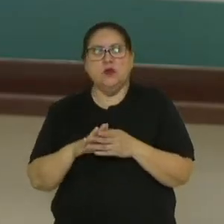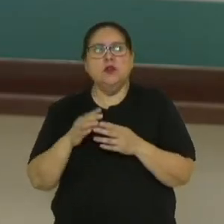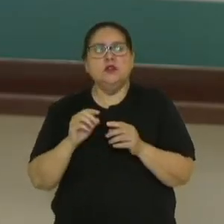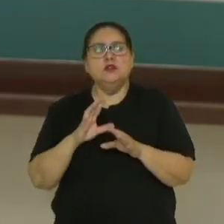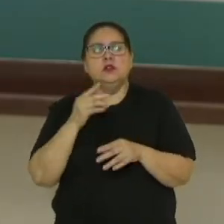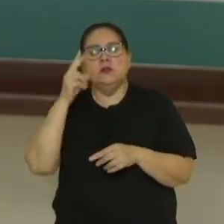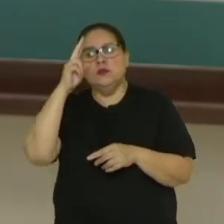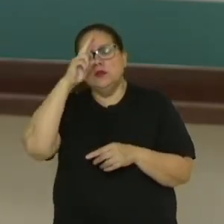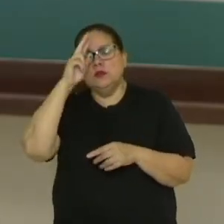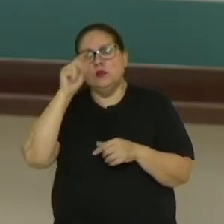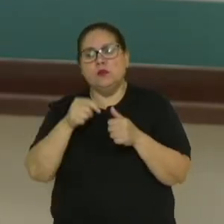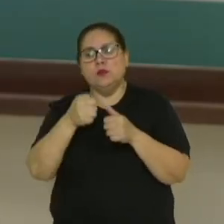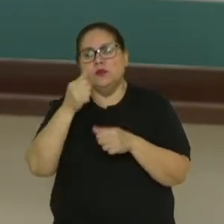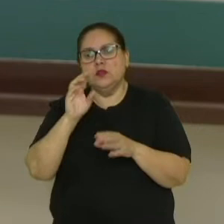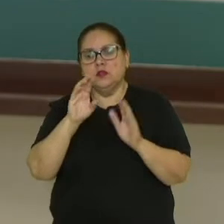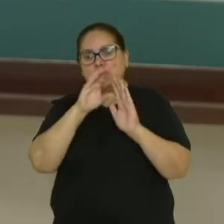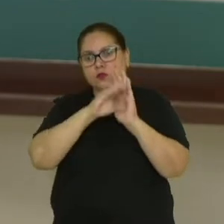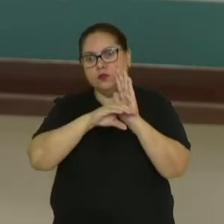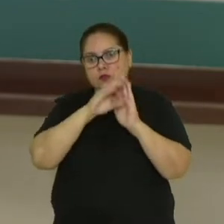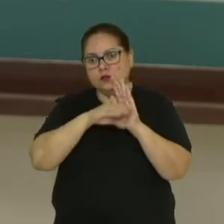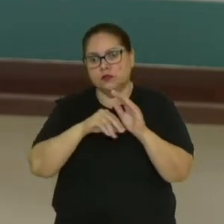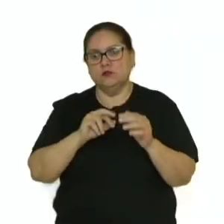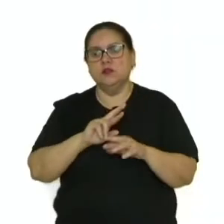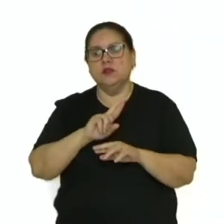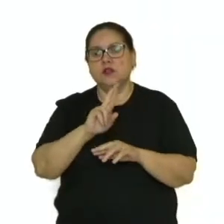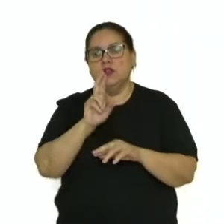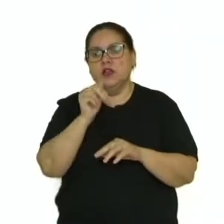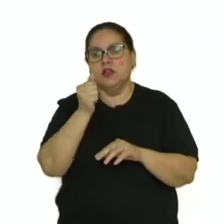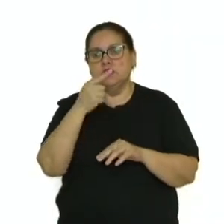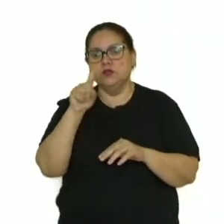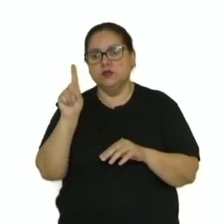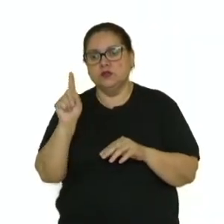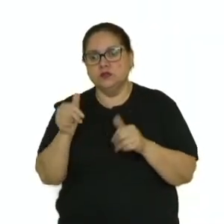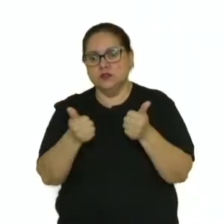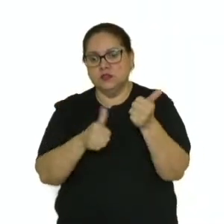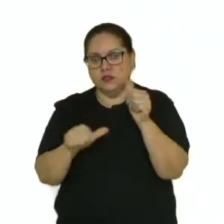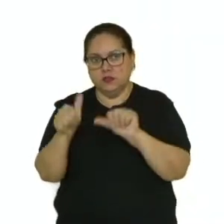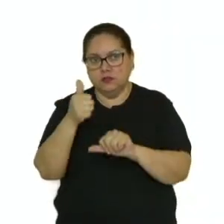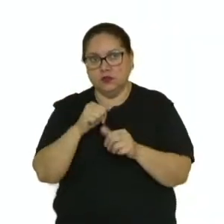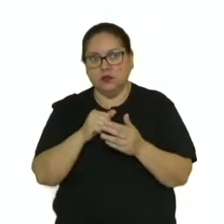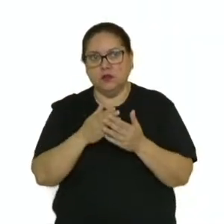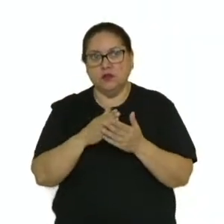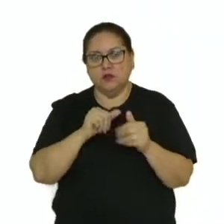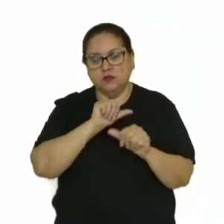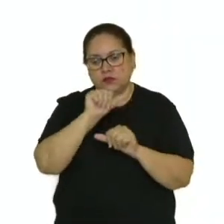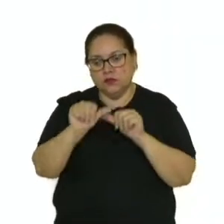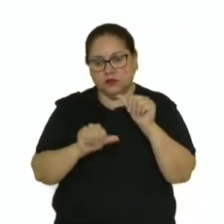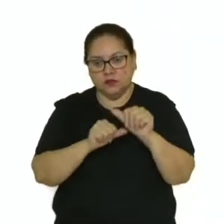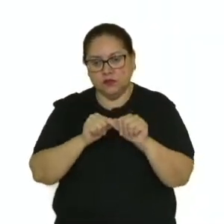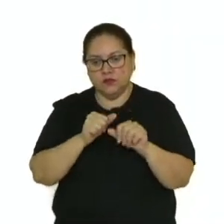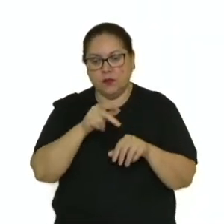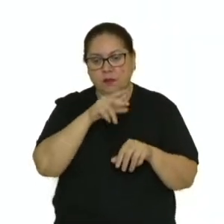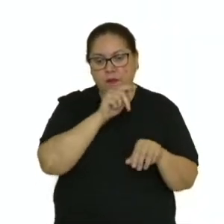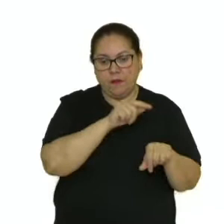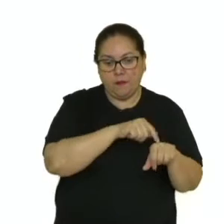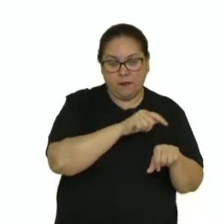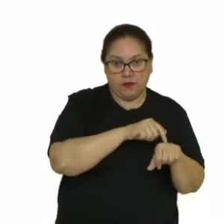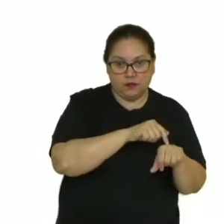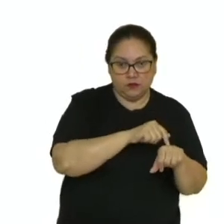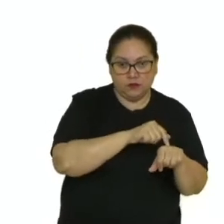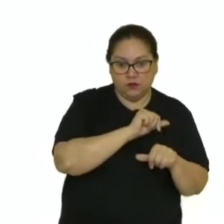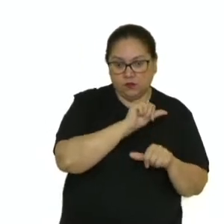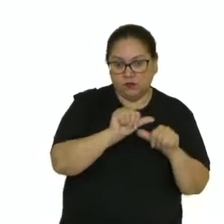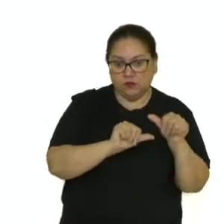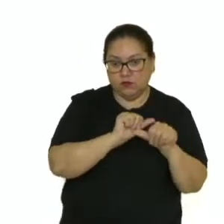Então, vamos relembrar um pouquinho o conceito aqui sobre reações químicas. Então, uma reação química é uma transformação da matéria, ou seja, um